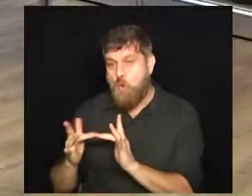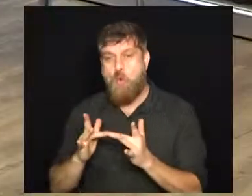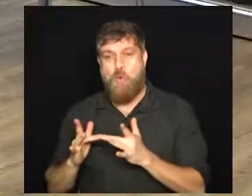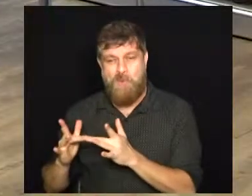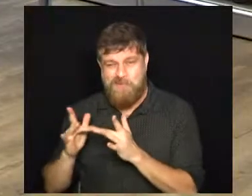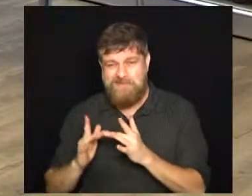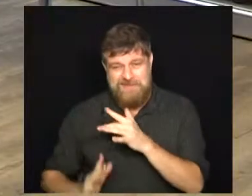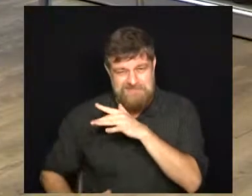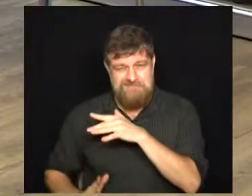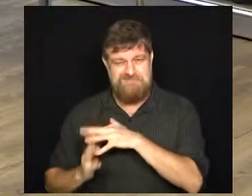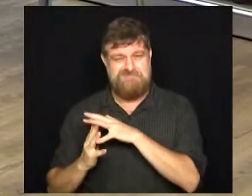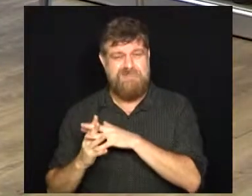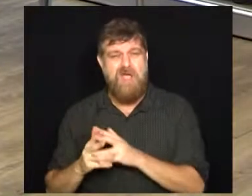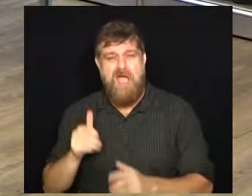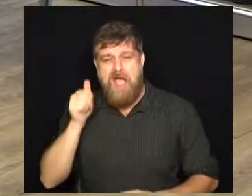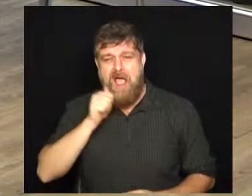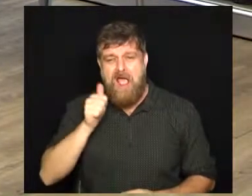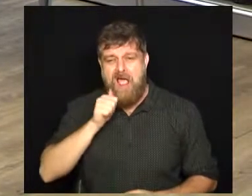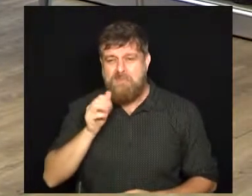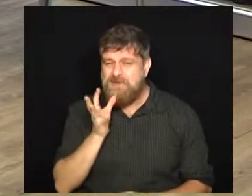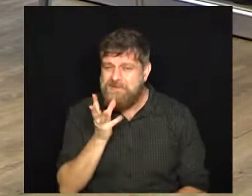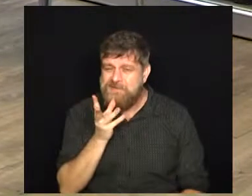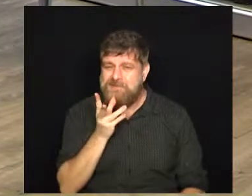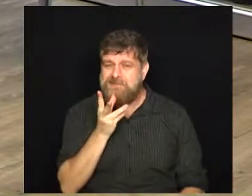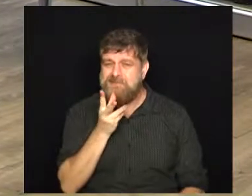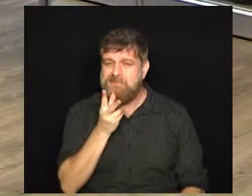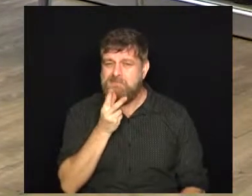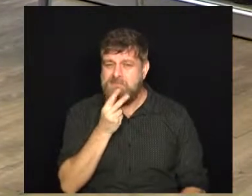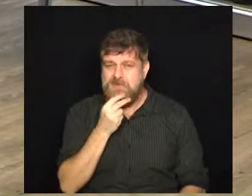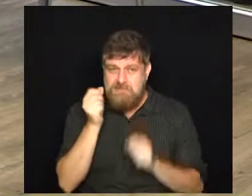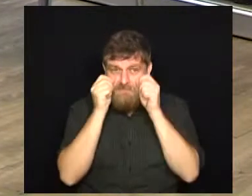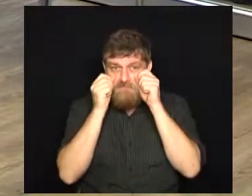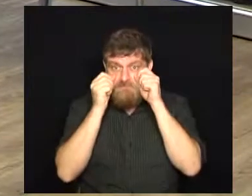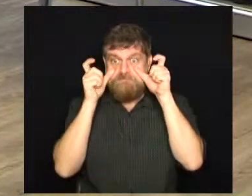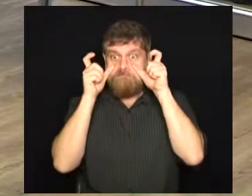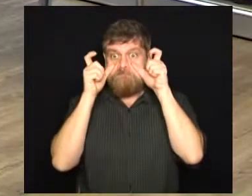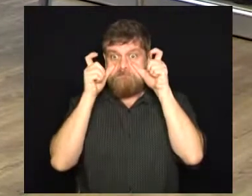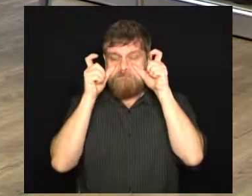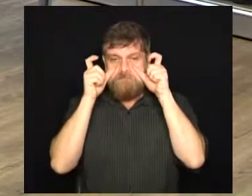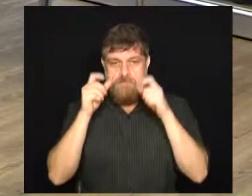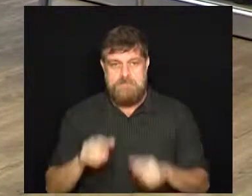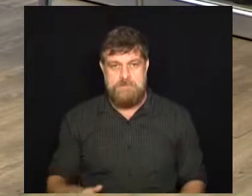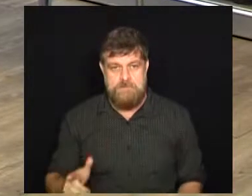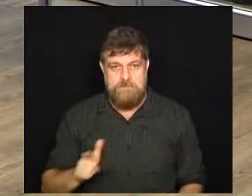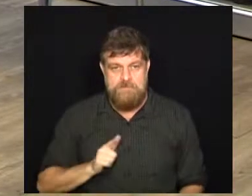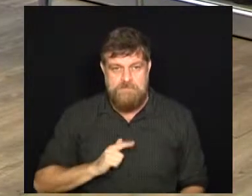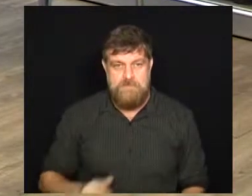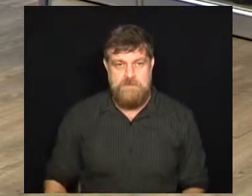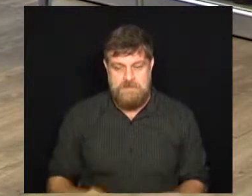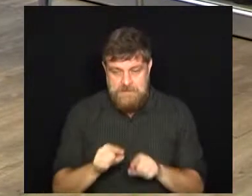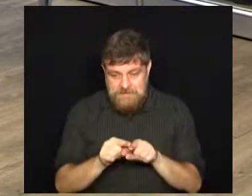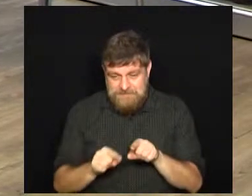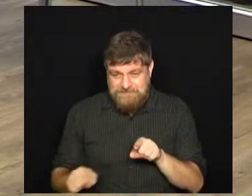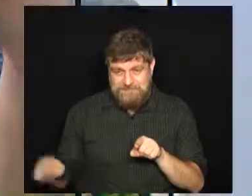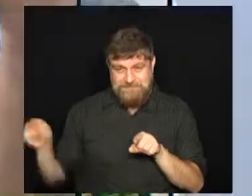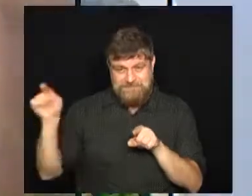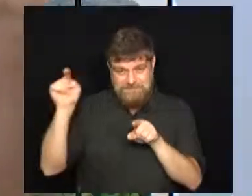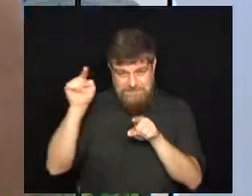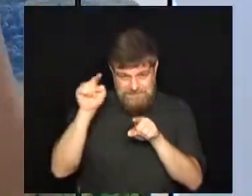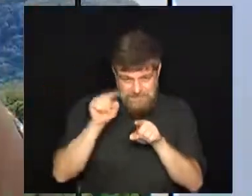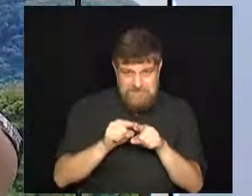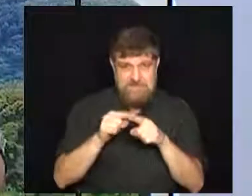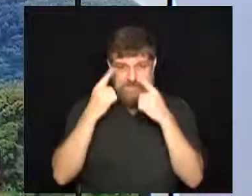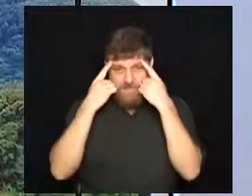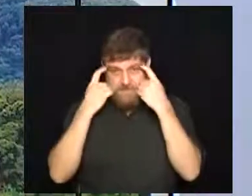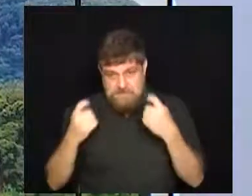mulher demora para perceber isso? Na verdade, na sua experiência? Ela está dentro do ciclo de violência doméstica, né, no qual